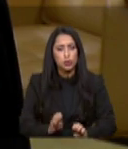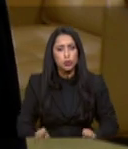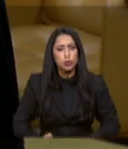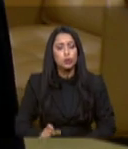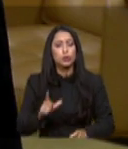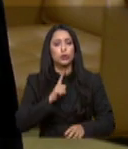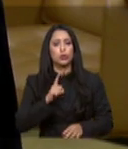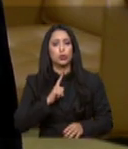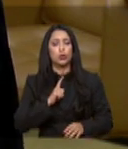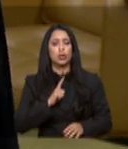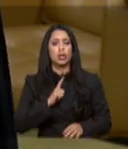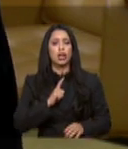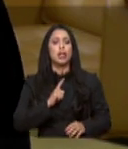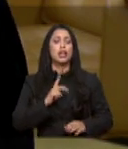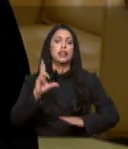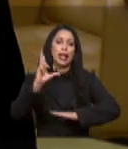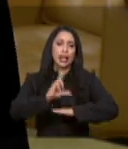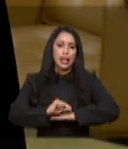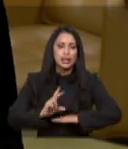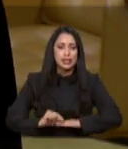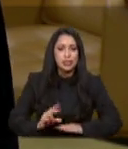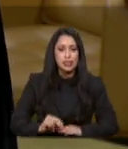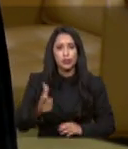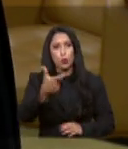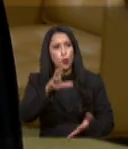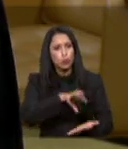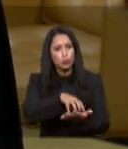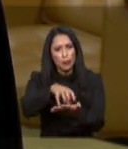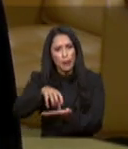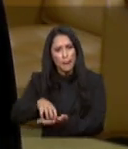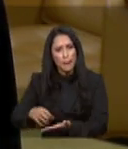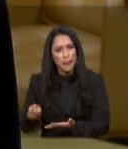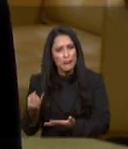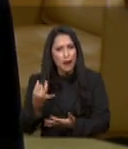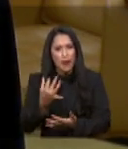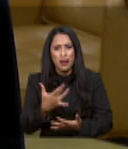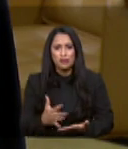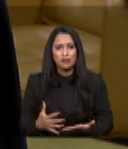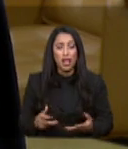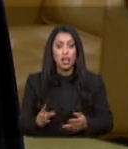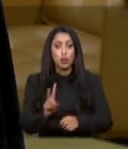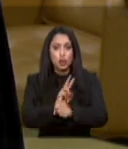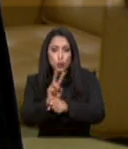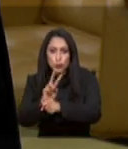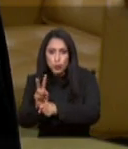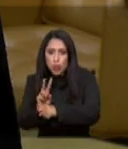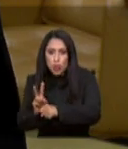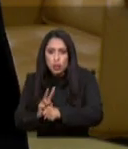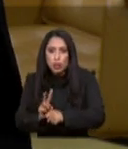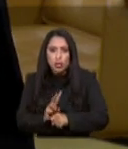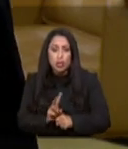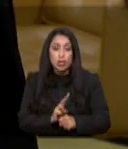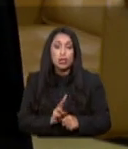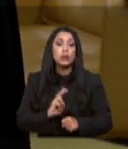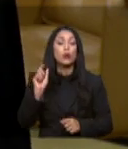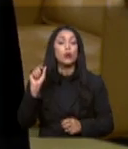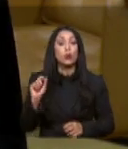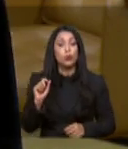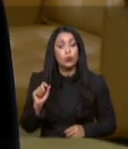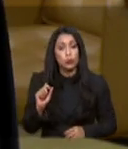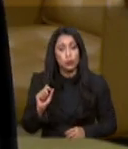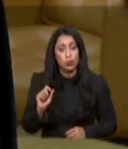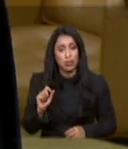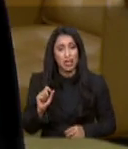Casa Civil e a Vice-Presidência da República, entre outros órgãos fundamentais, monitorando, e já monitoraram, especificamente nesse caso do